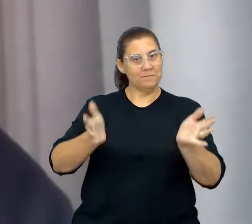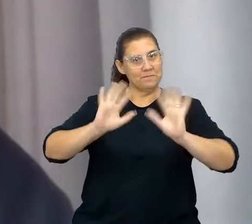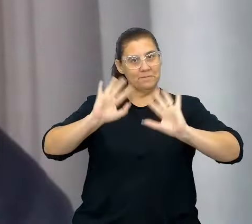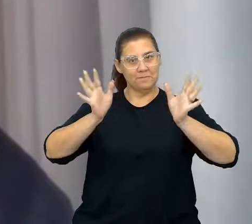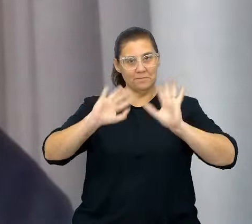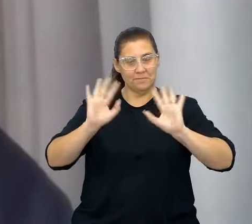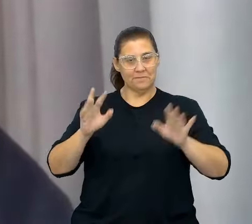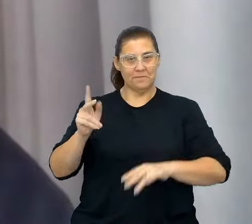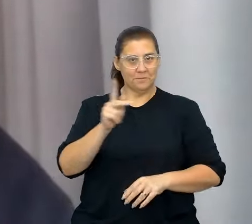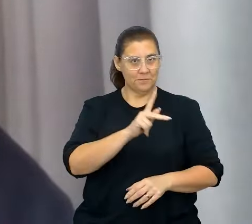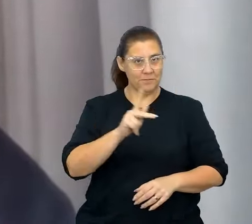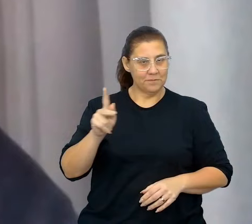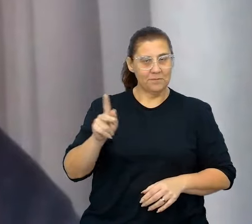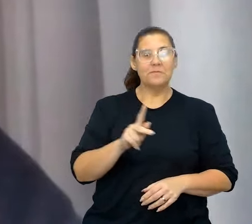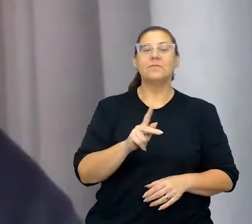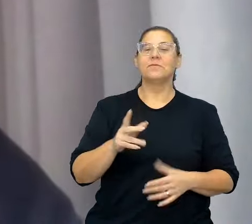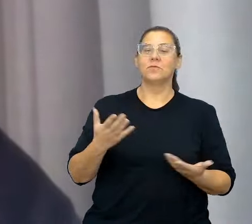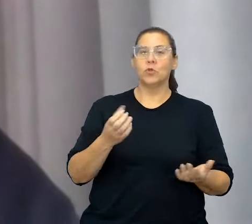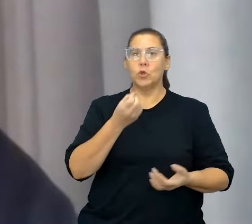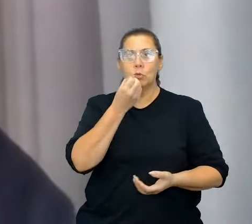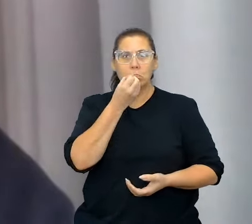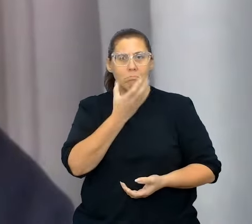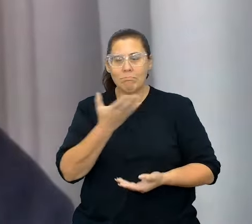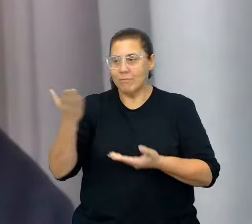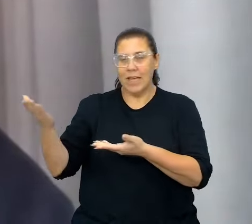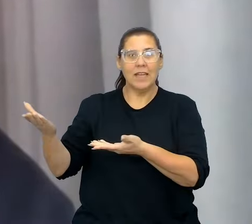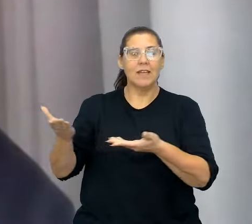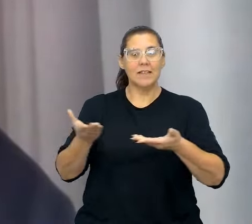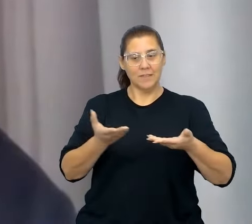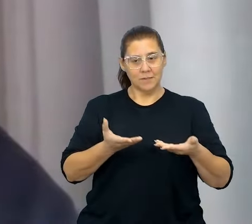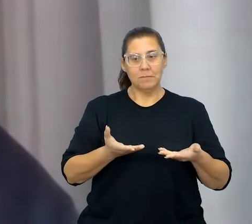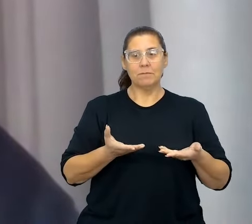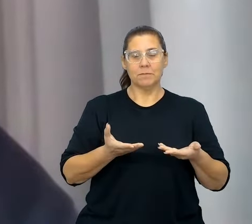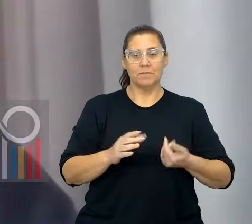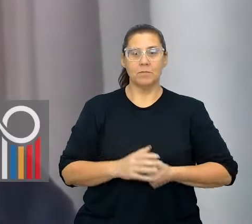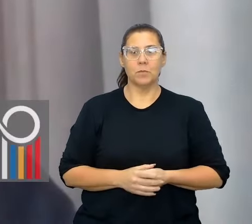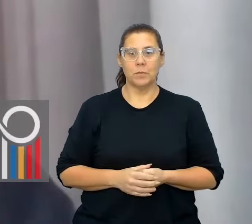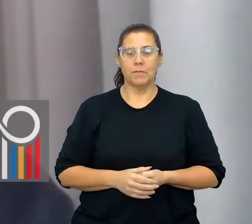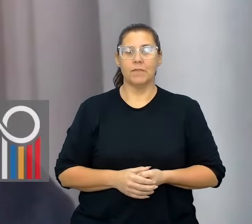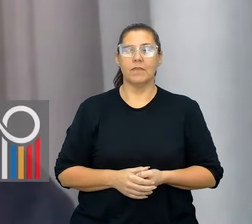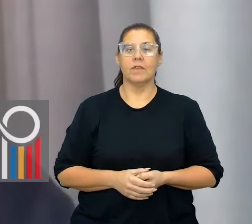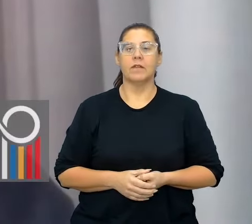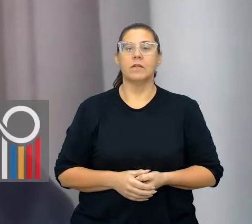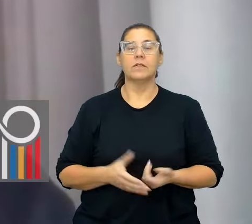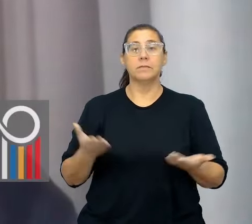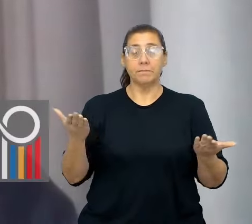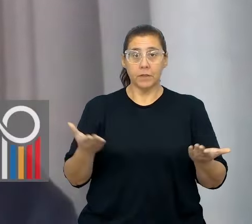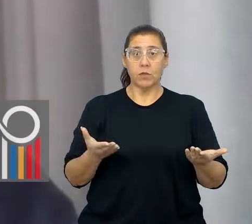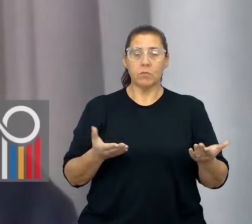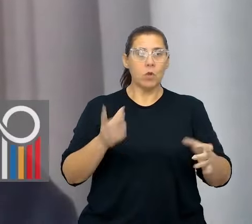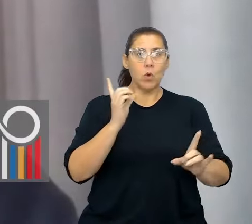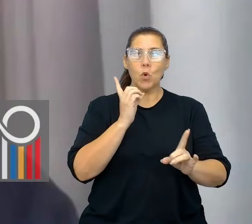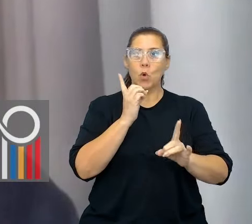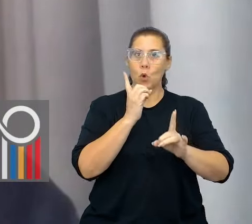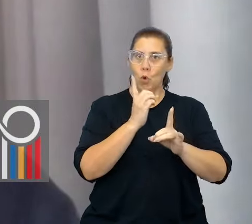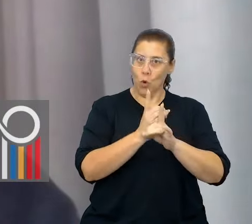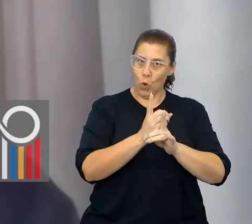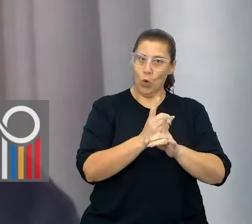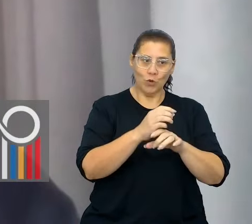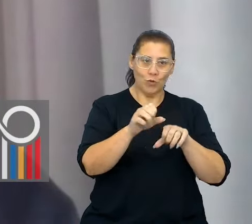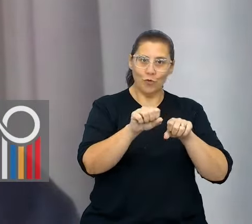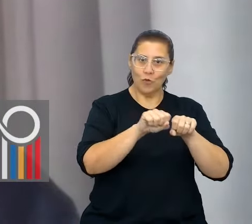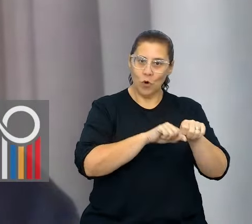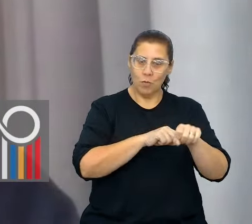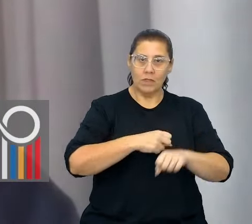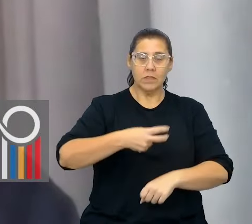Olá, professores e professoras, sejam todos muito bem-vindos e bem-vindas para mais um encontro formativo